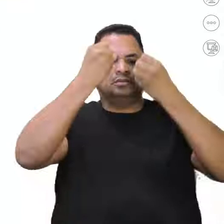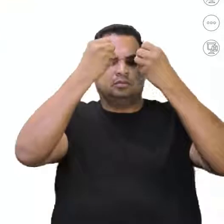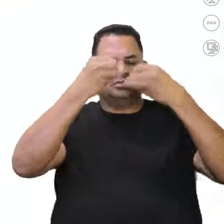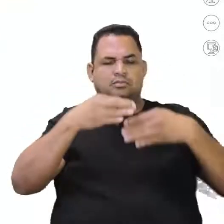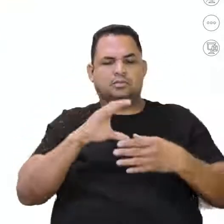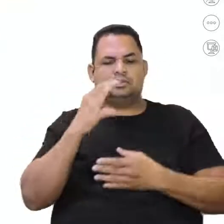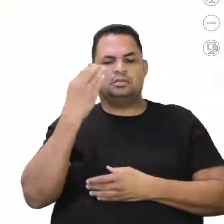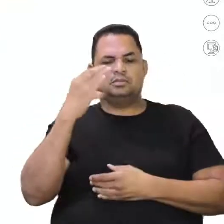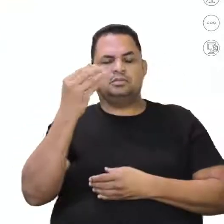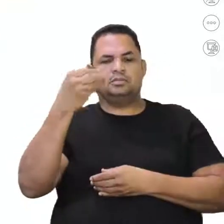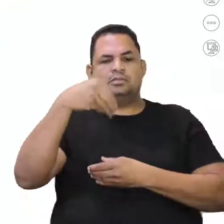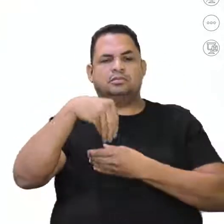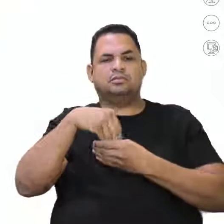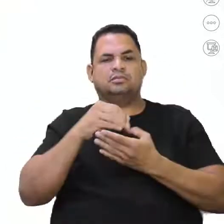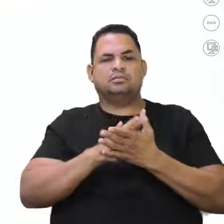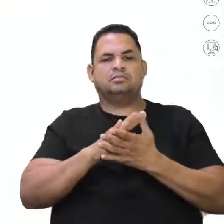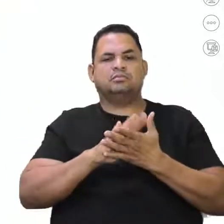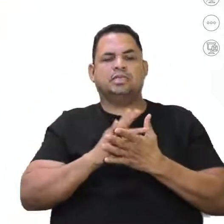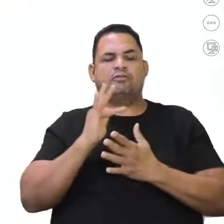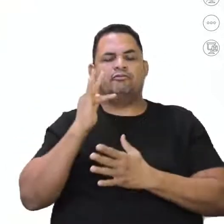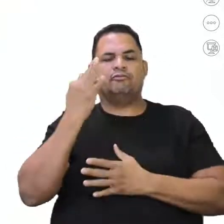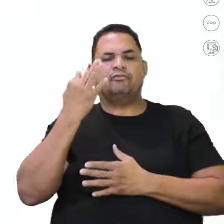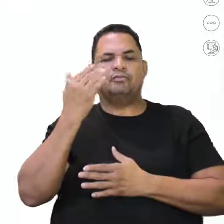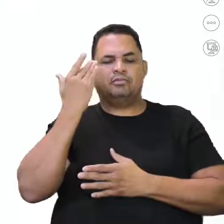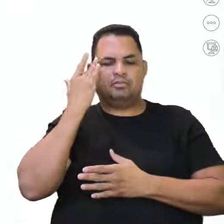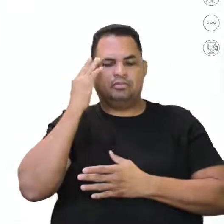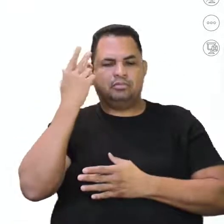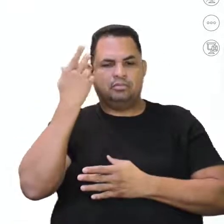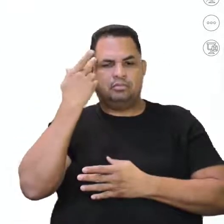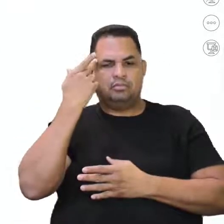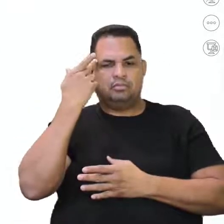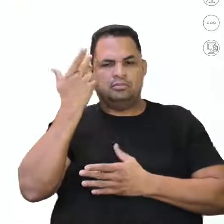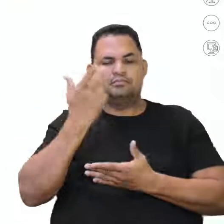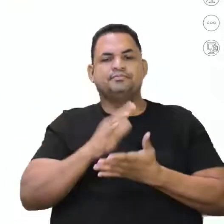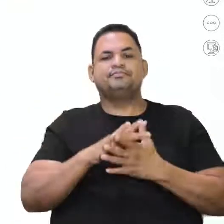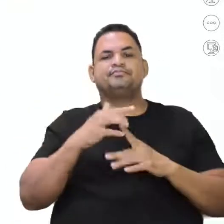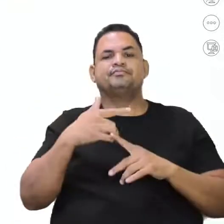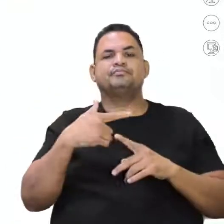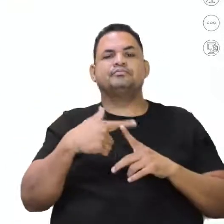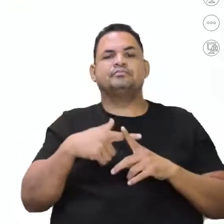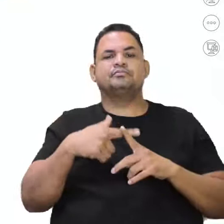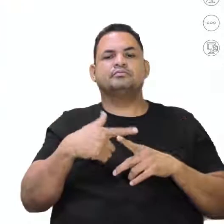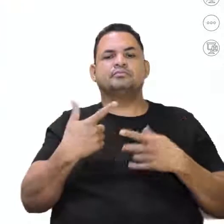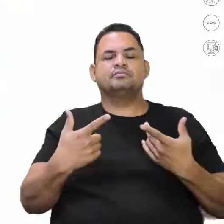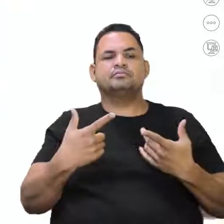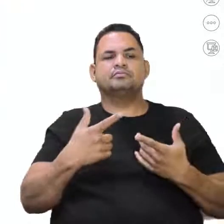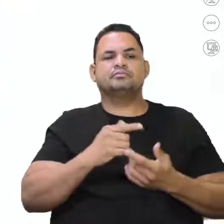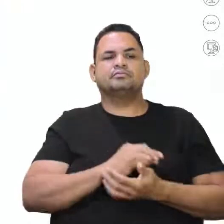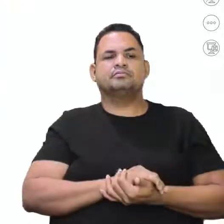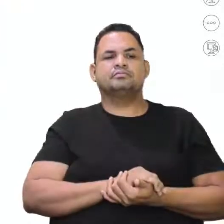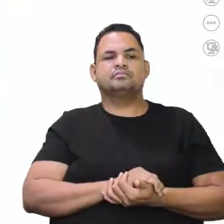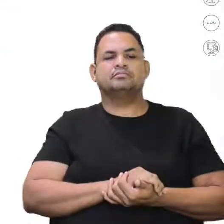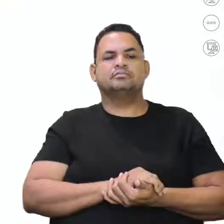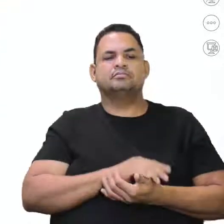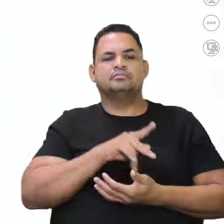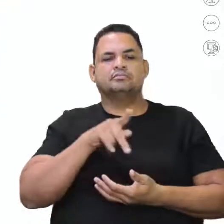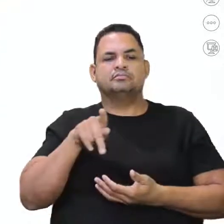explicação científica para um fenômeno natural. Por quê? Porque o Robin Dunbar, ele é